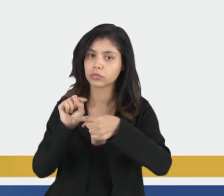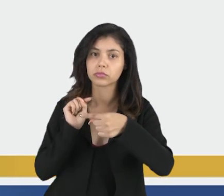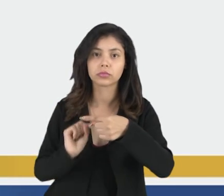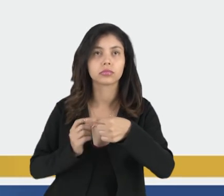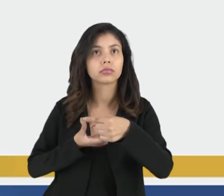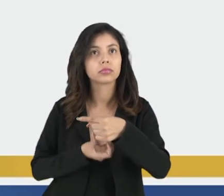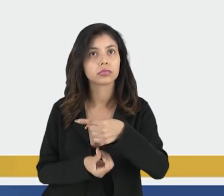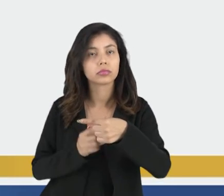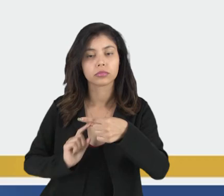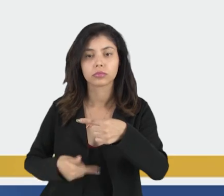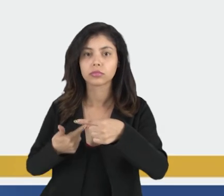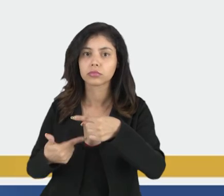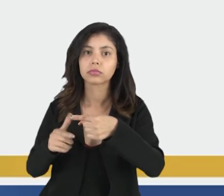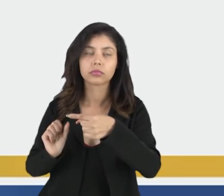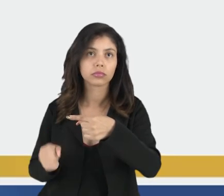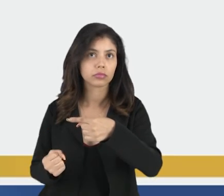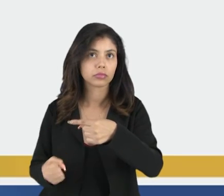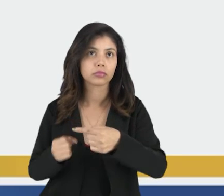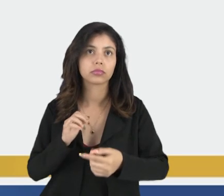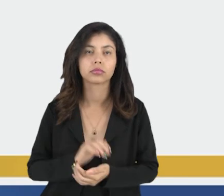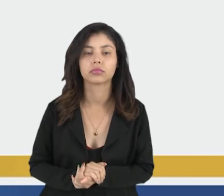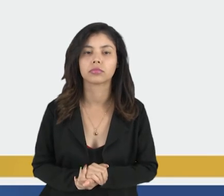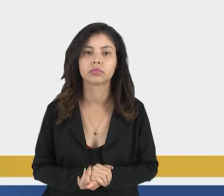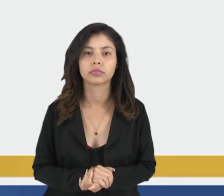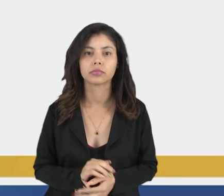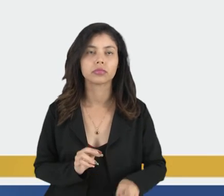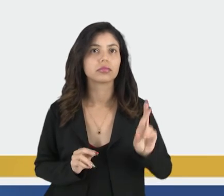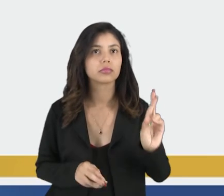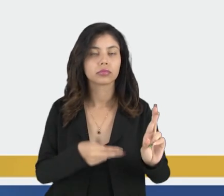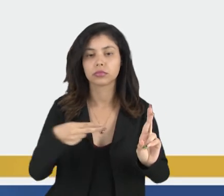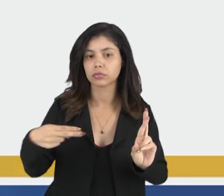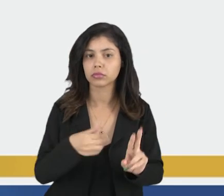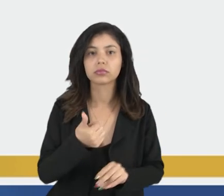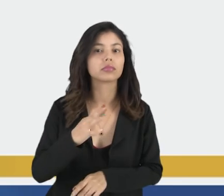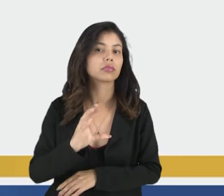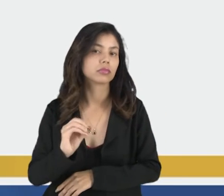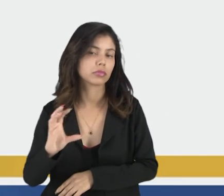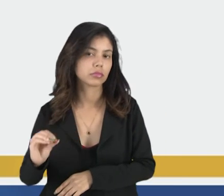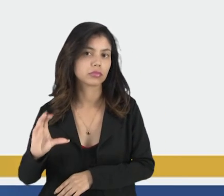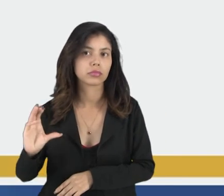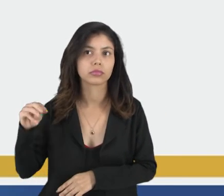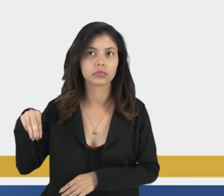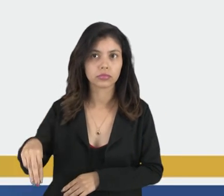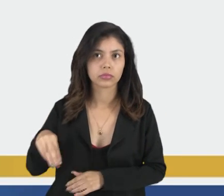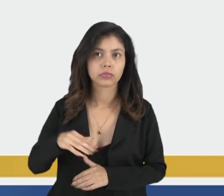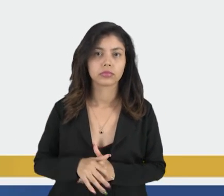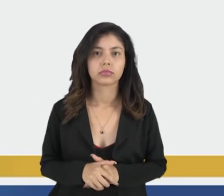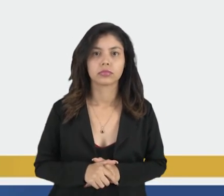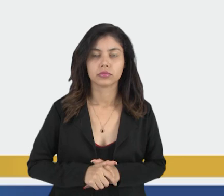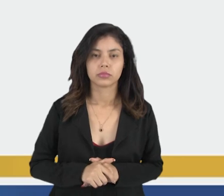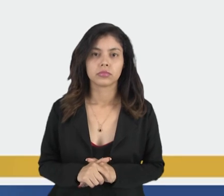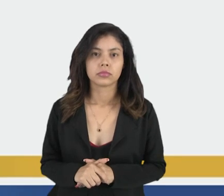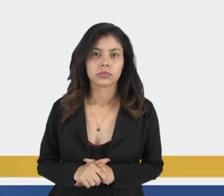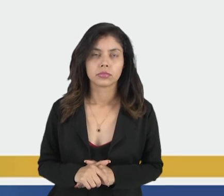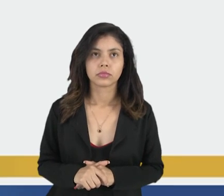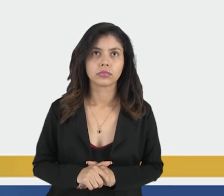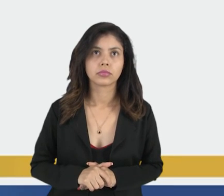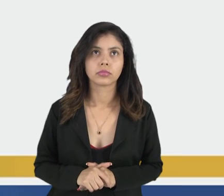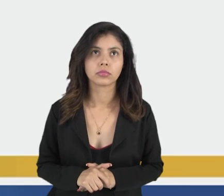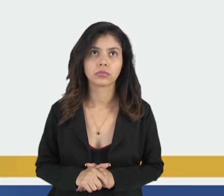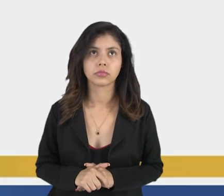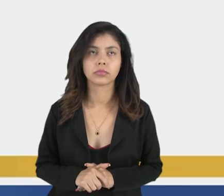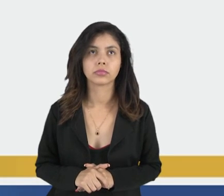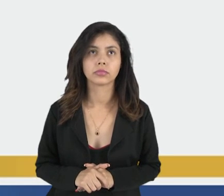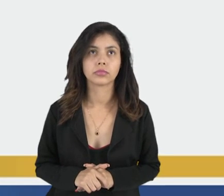628 dividido para 6,28. R é igual a 100 centímetros.